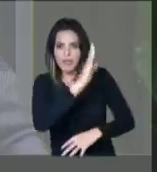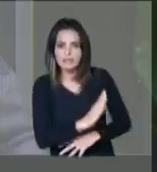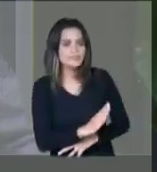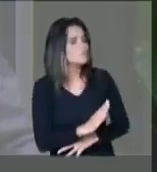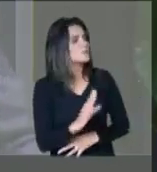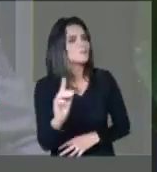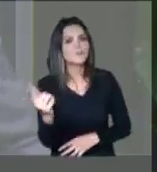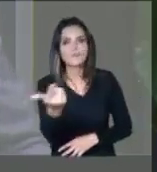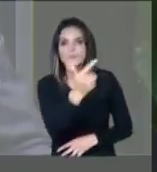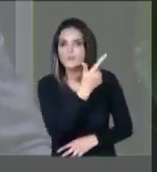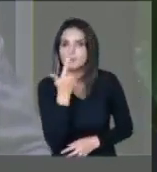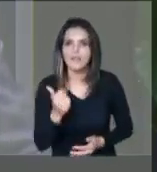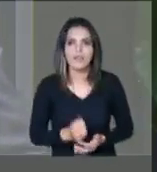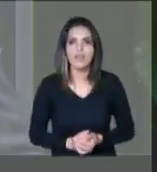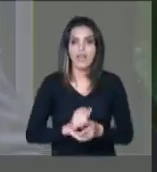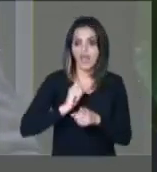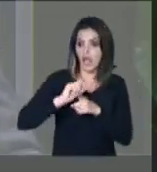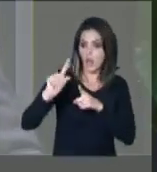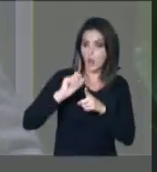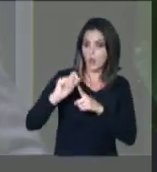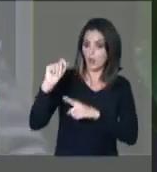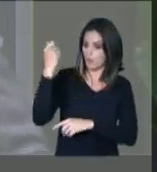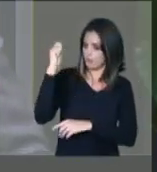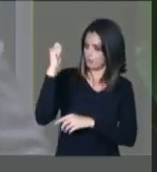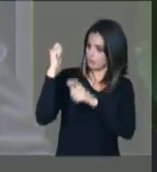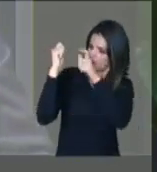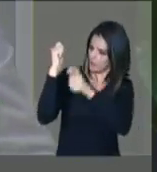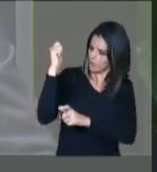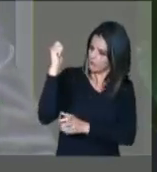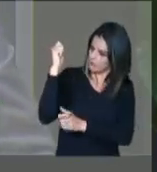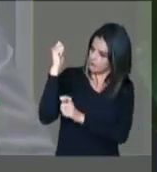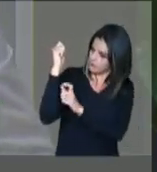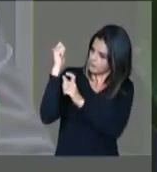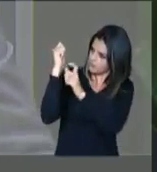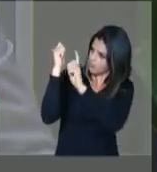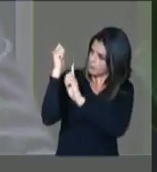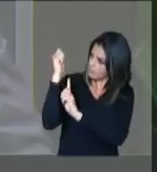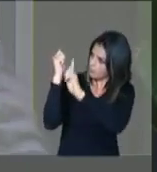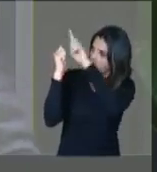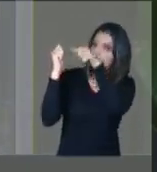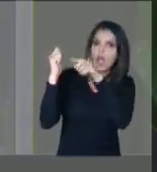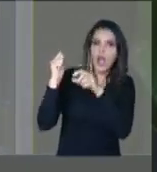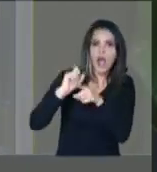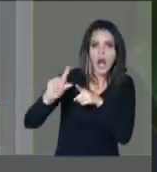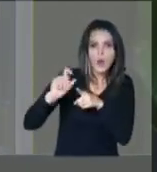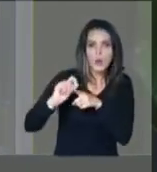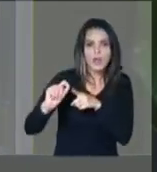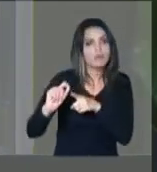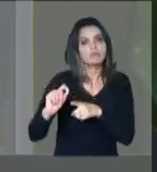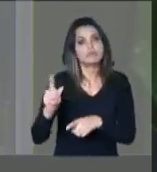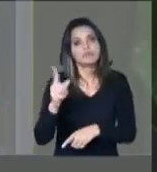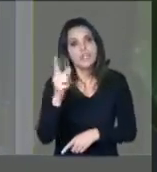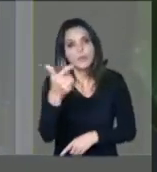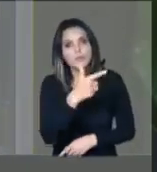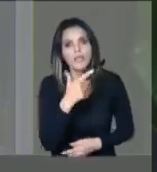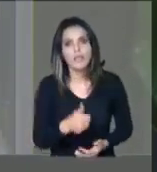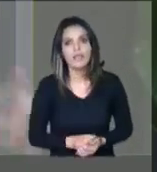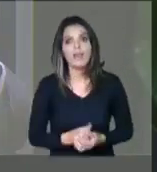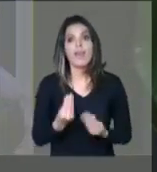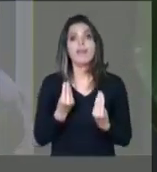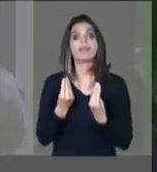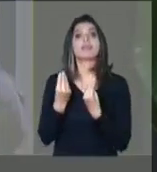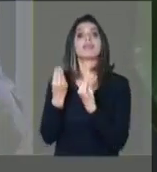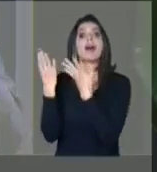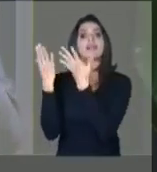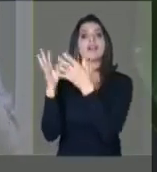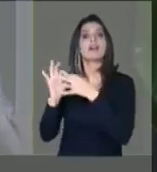não se pagará aluguel pela base. Não haverá aluguel. A base não será alugada, será